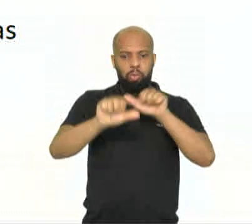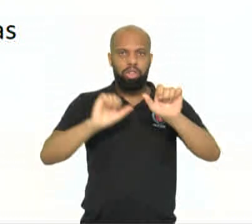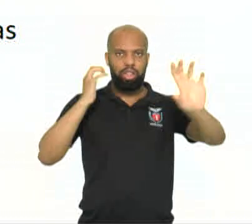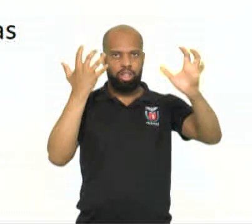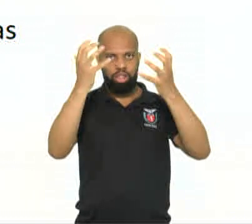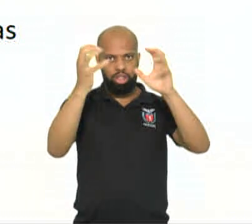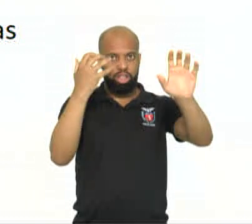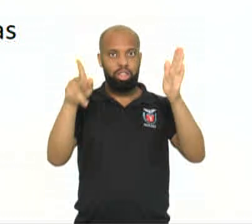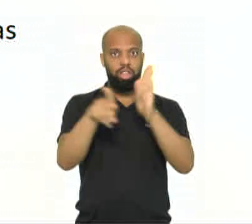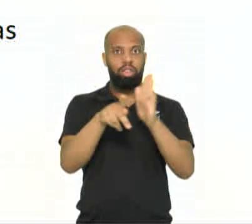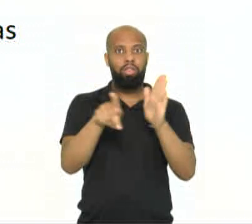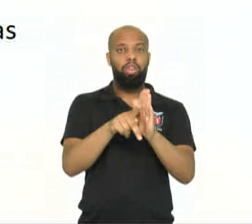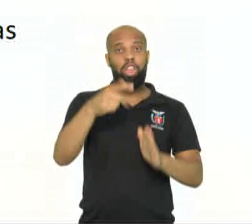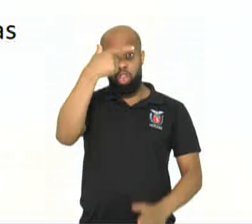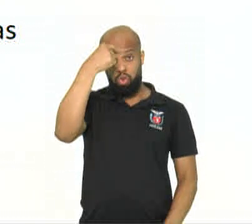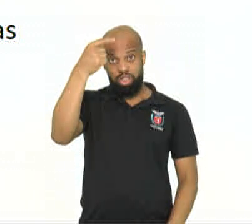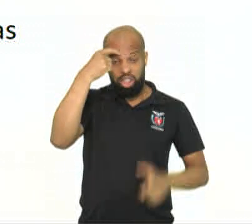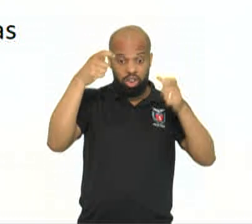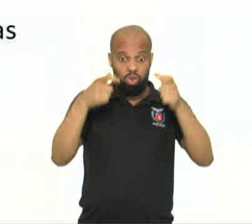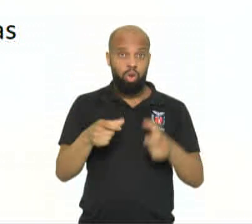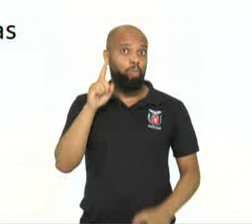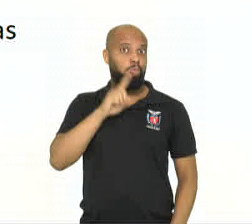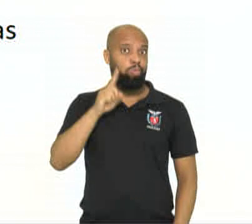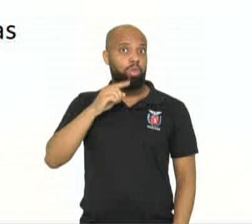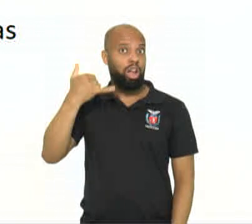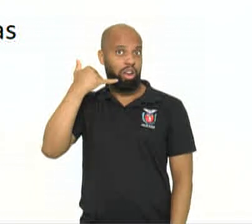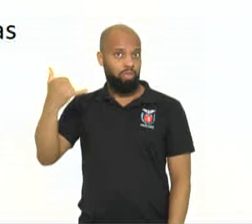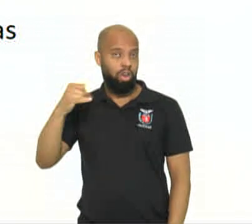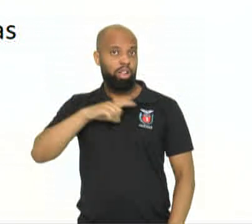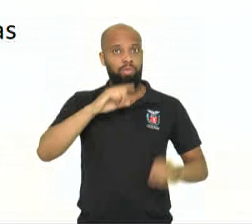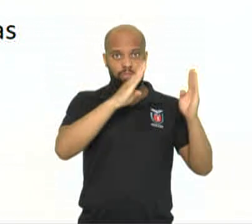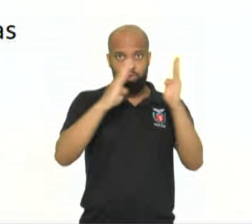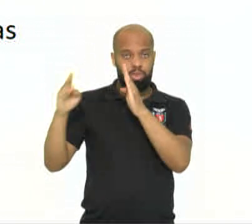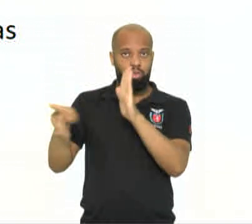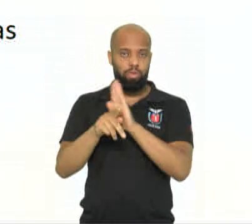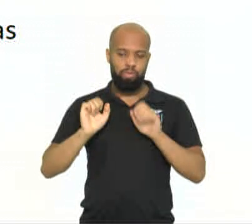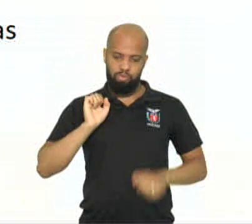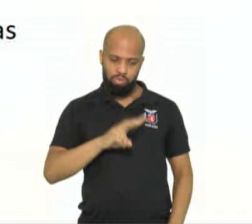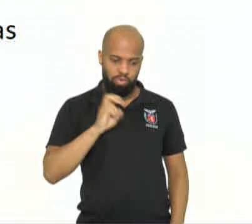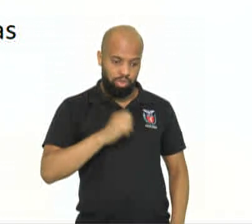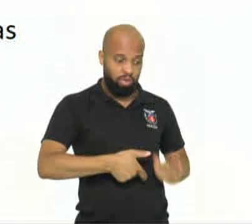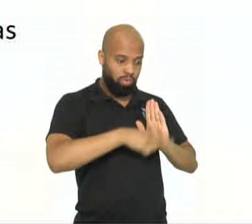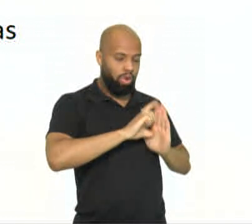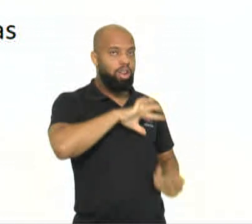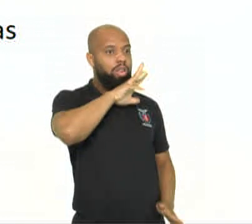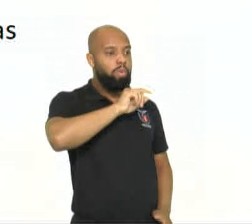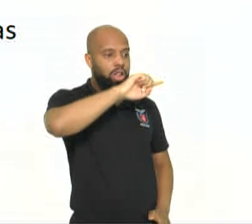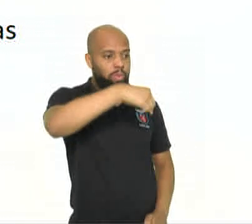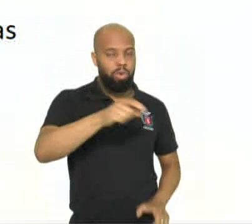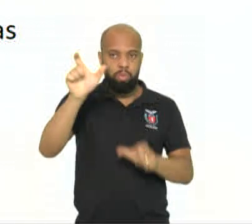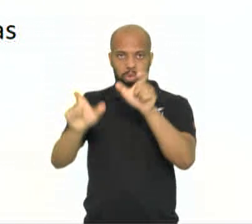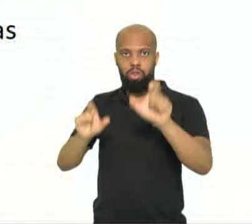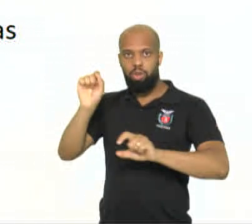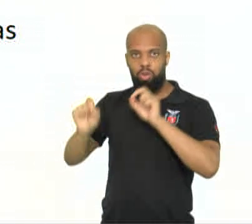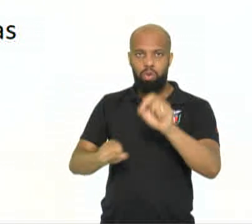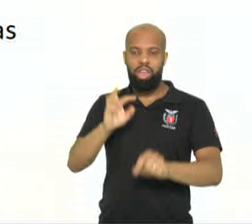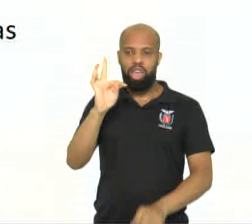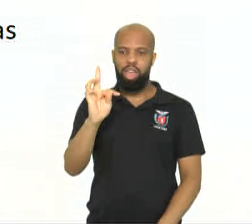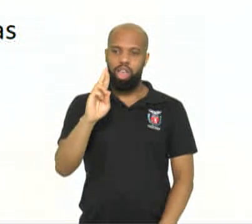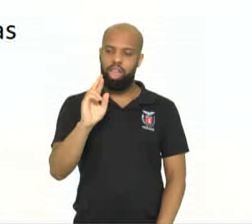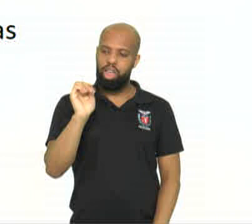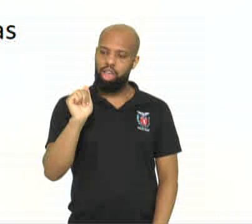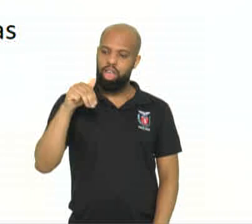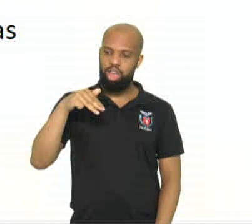Climáticas da Universidade da Califórnia, explica que o processo em que o vírus passa de animais para as pessoas é chamado de transbordamento e